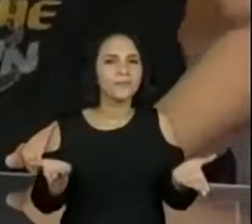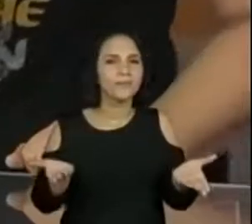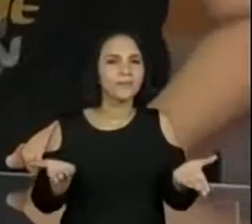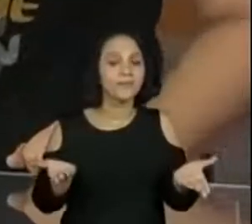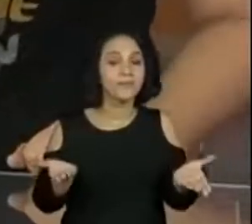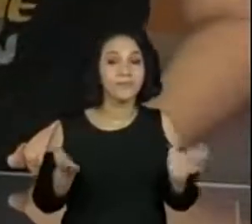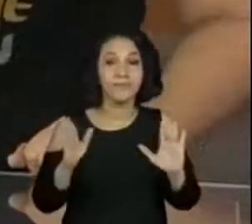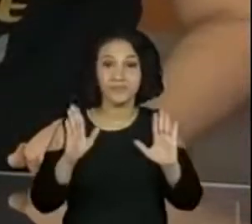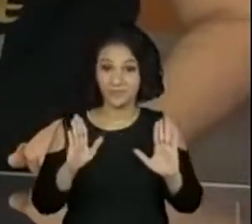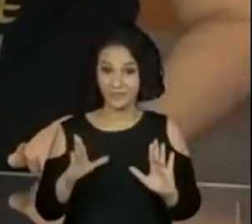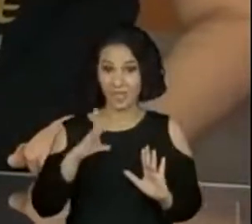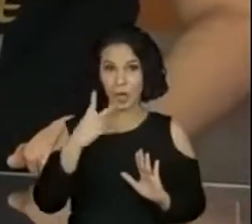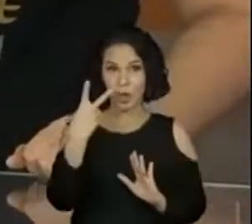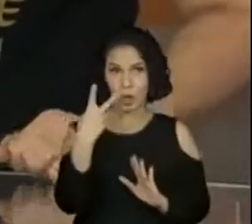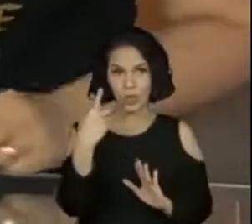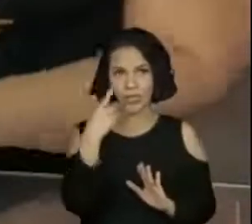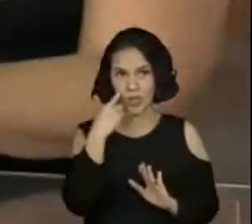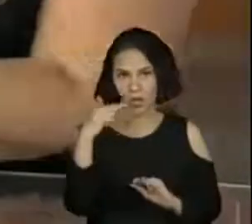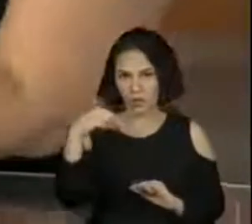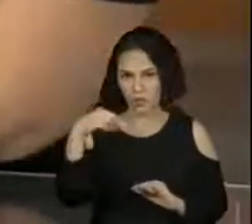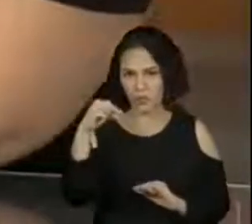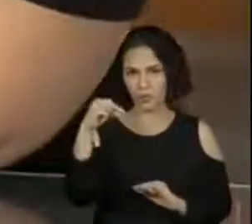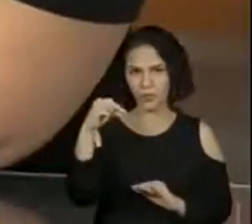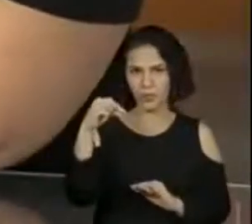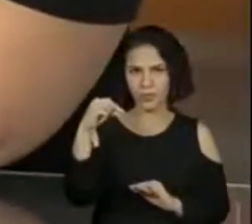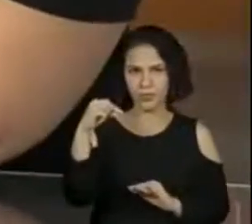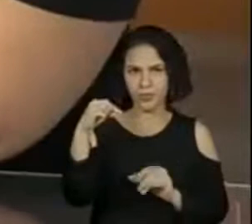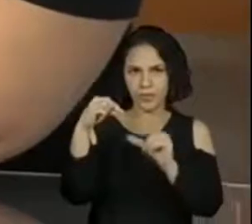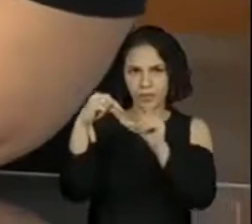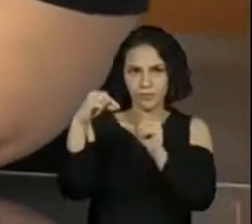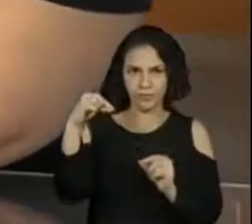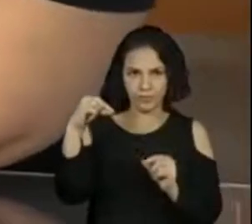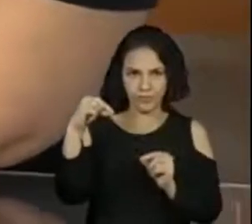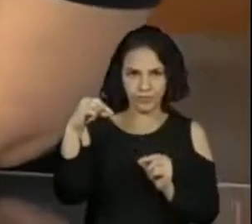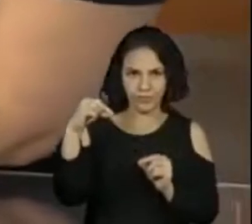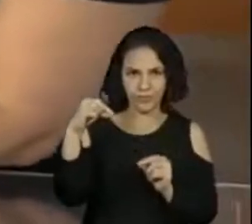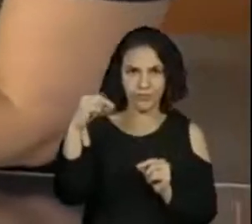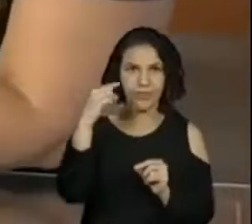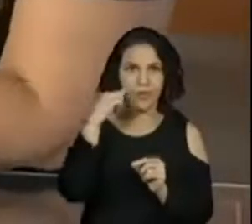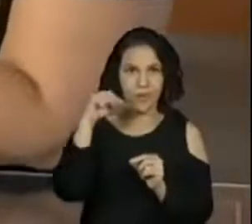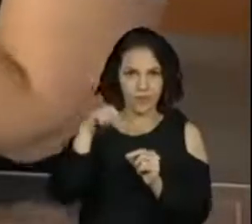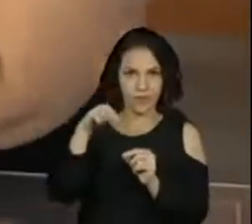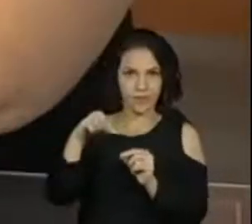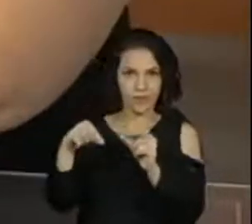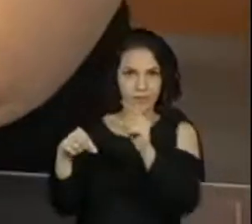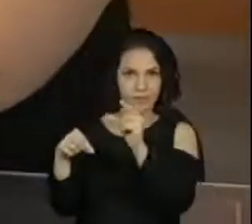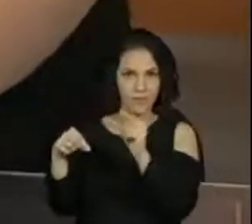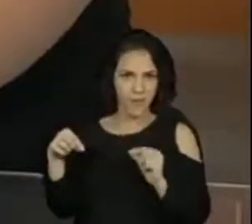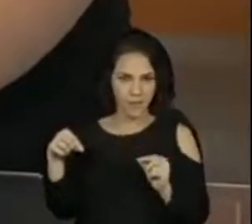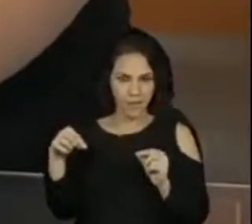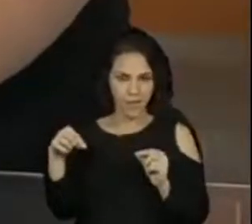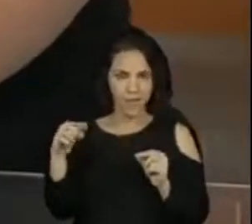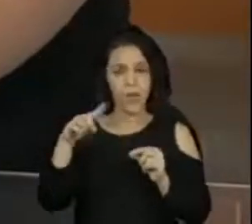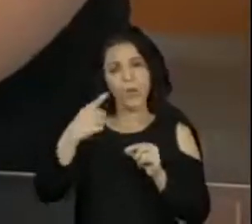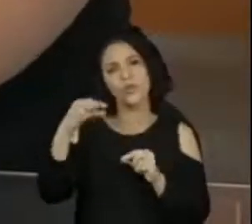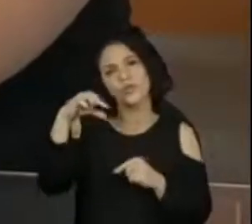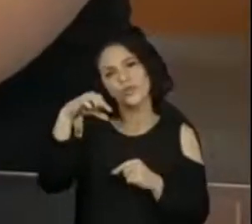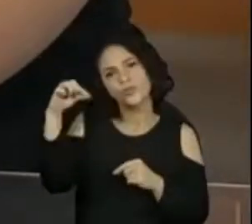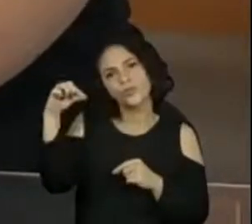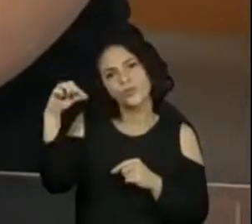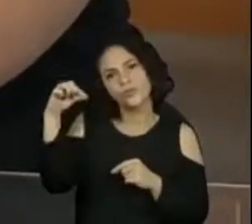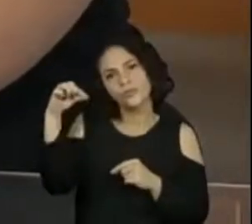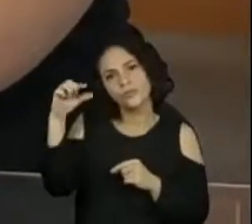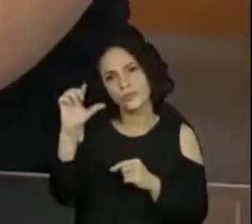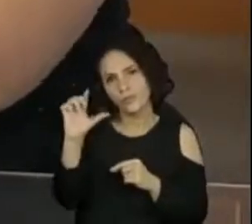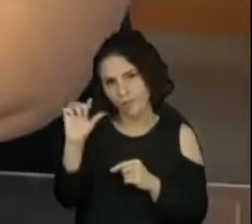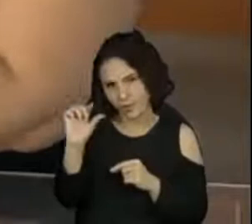Tem dois ponteiros, certo? Olha lá, um ponteiro grande e um ponteiro